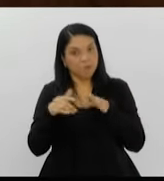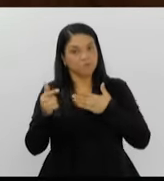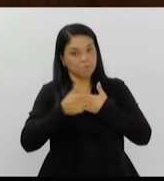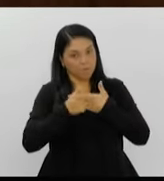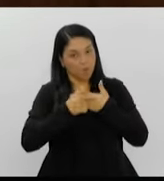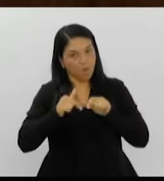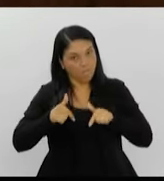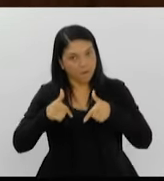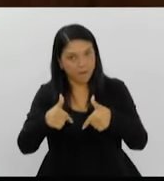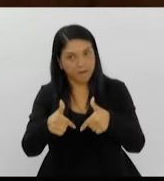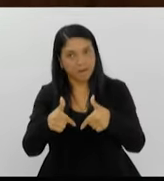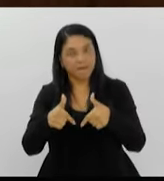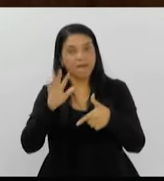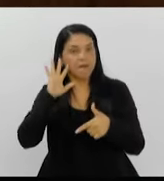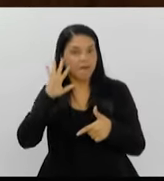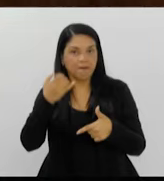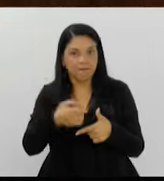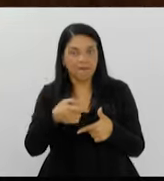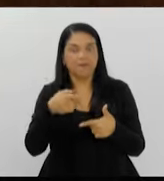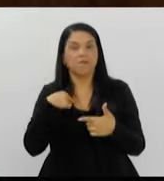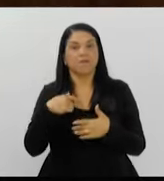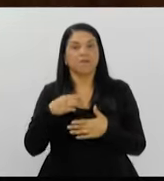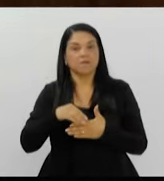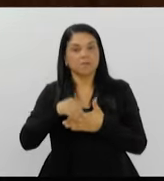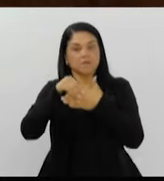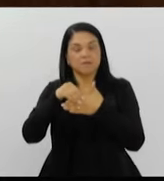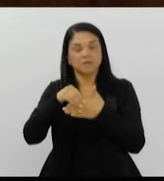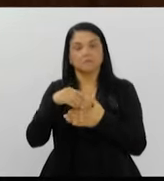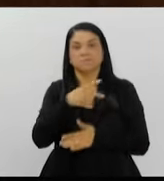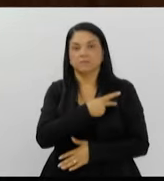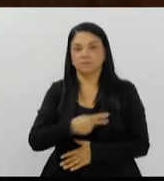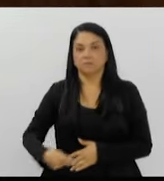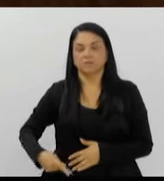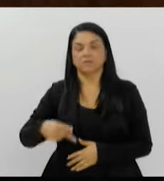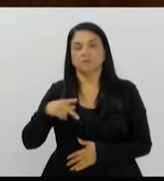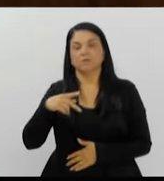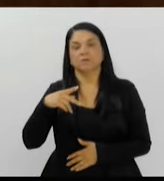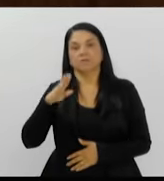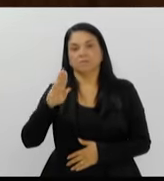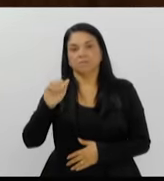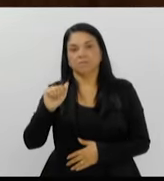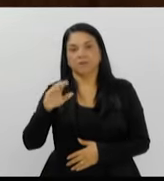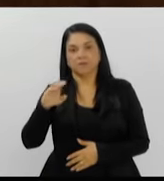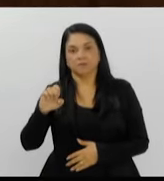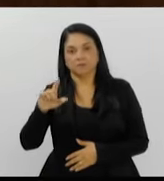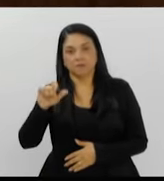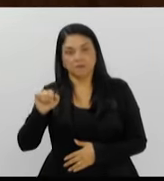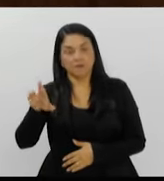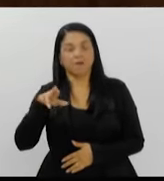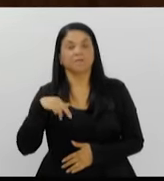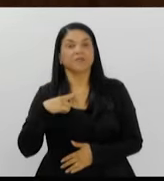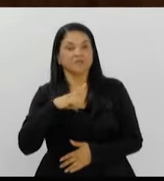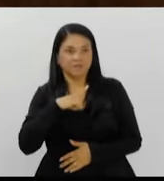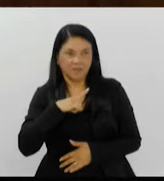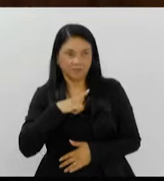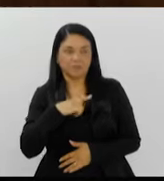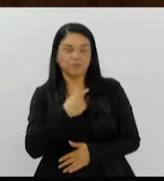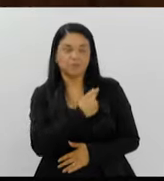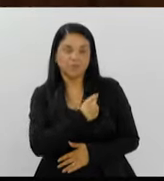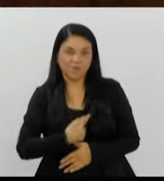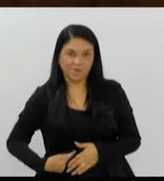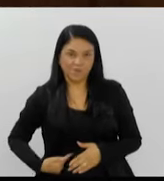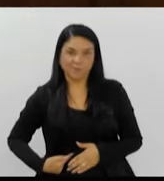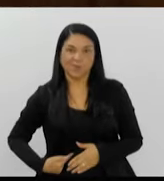papel na liderança do nosso Presidente Barcelar mas sabemos que nós temos um governador frouxo que pode